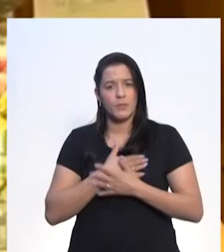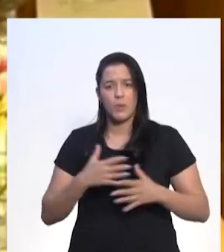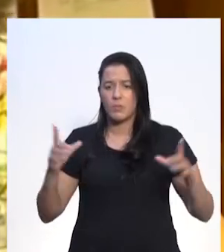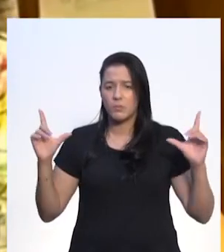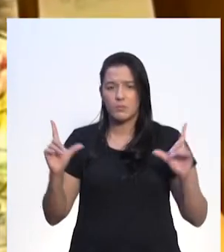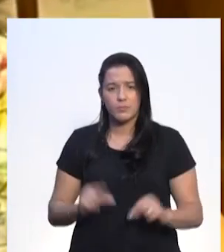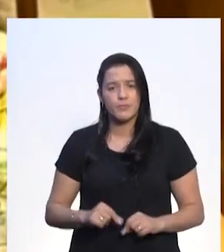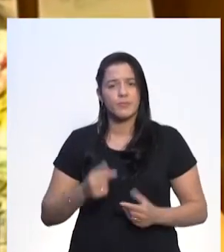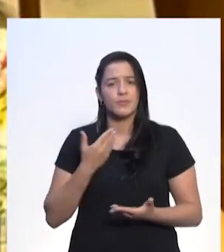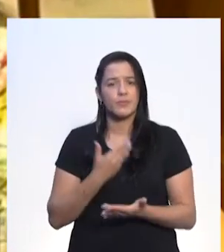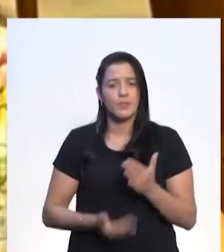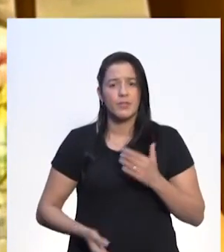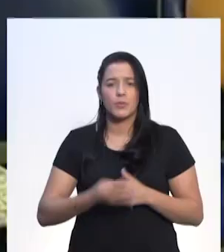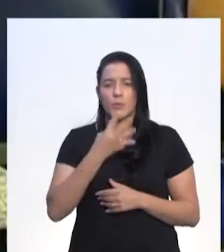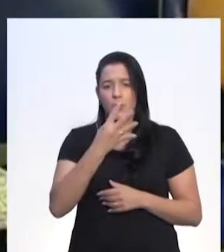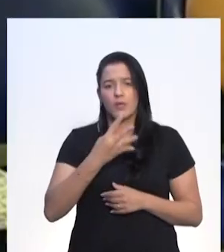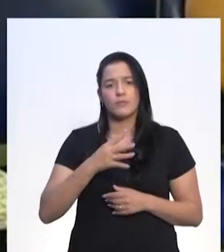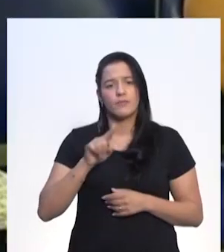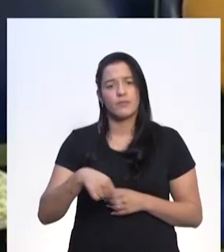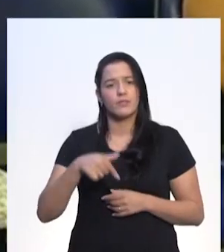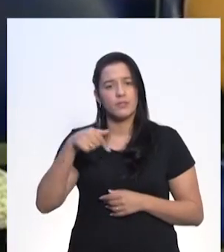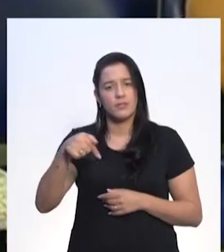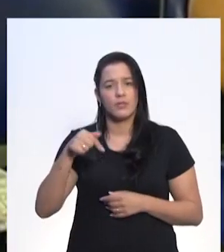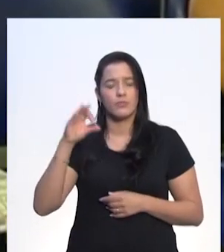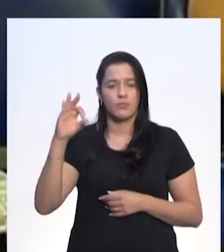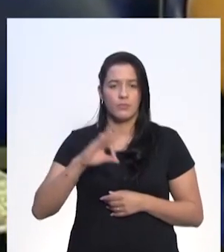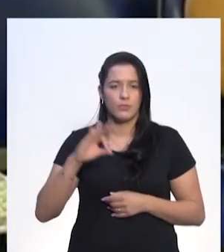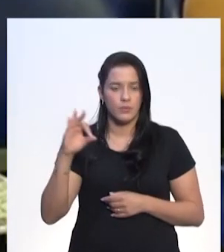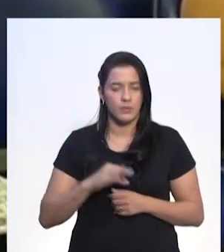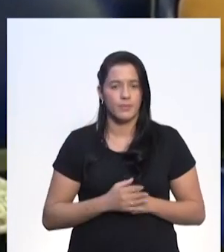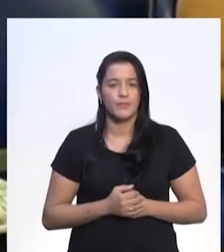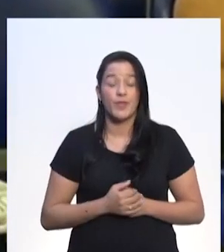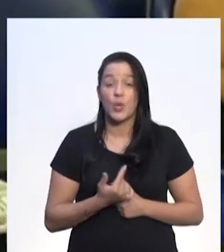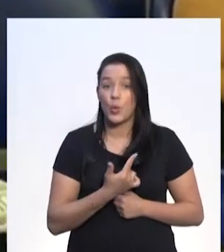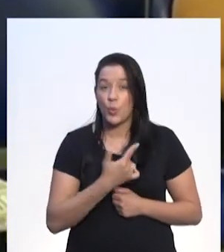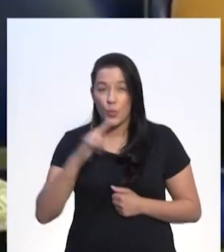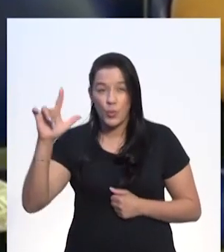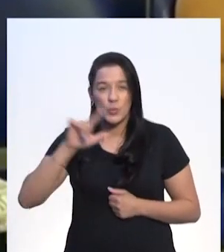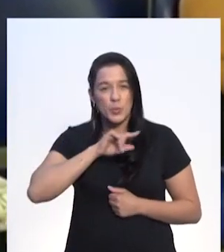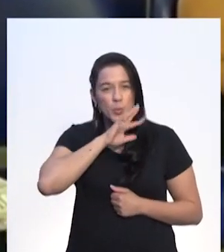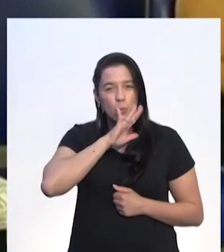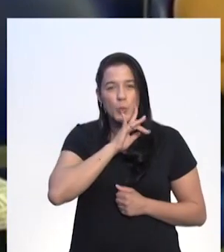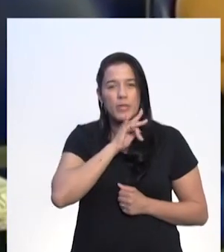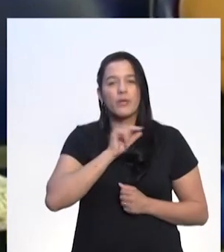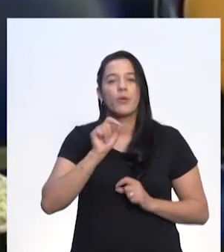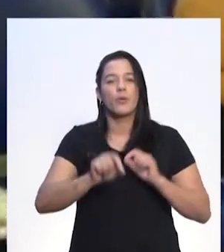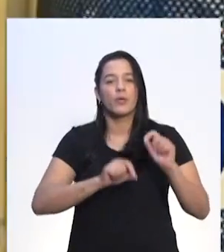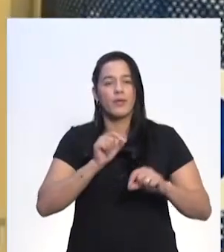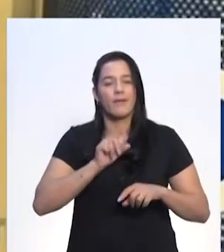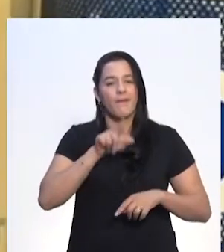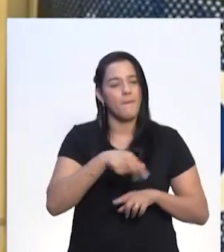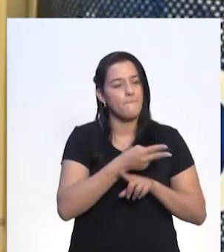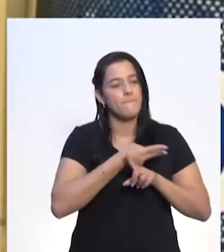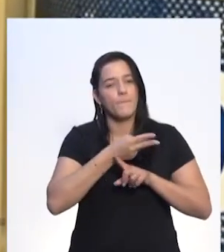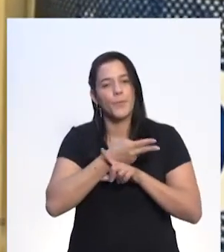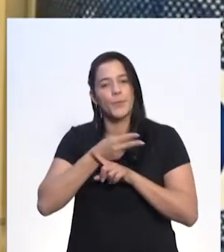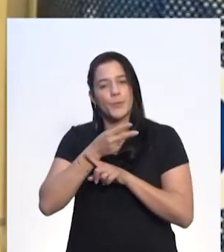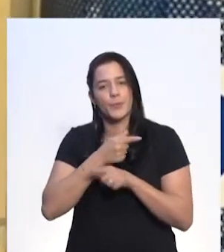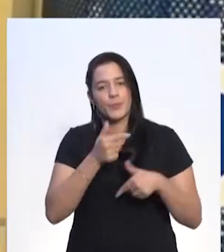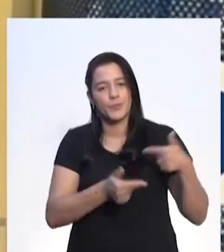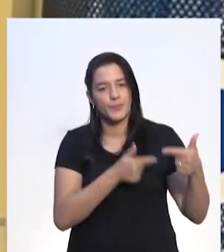de 4,7%. Outro efeito da crise é no tempo médio de procura por trabalho. Em